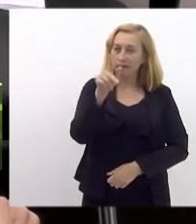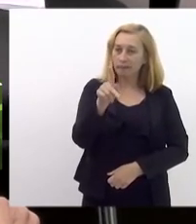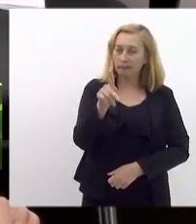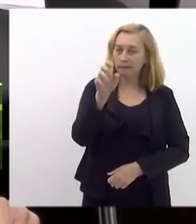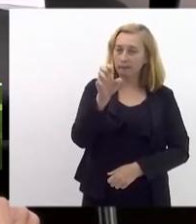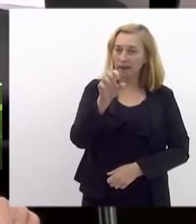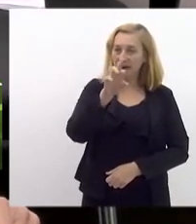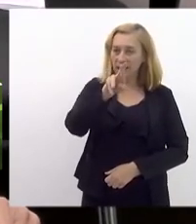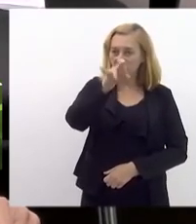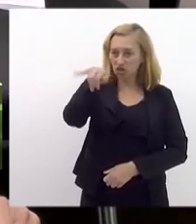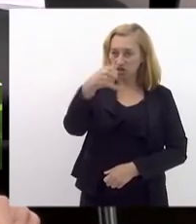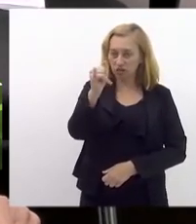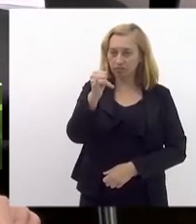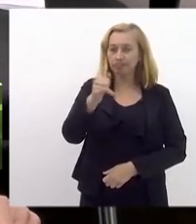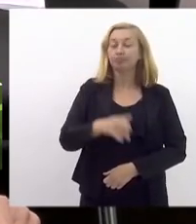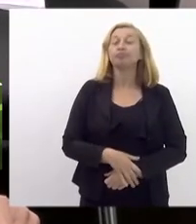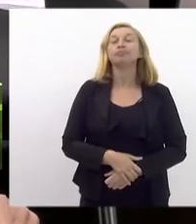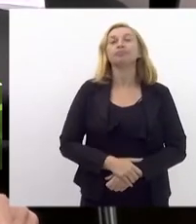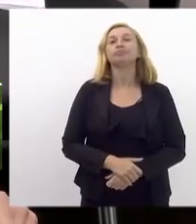efetivamente. Quero,